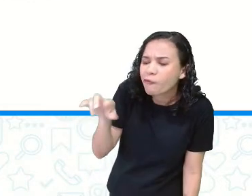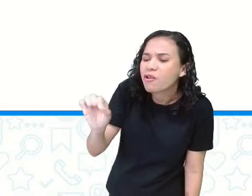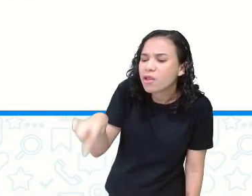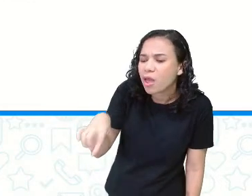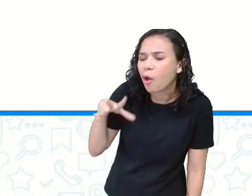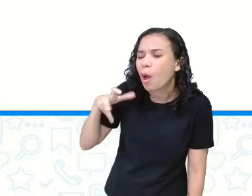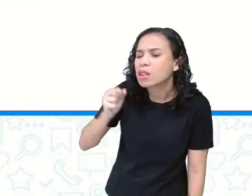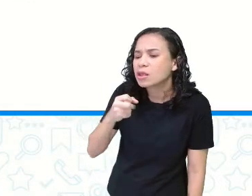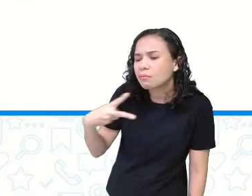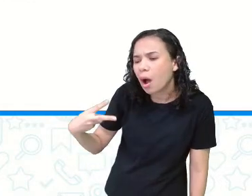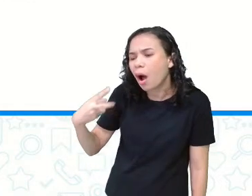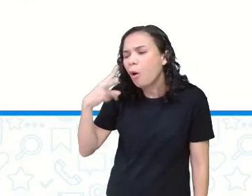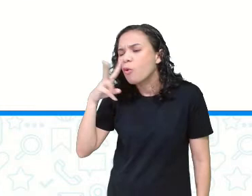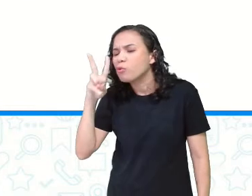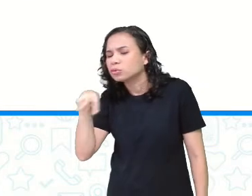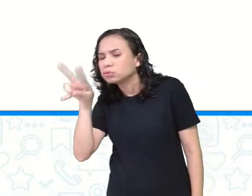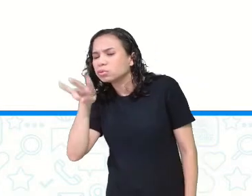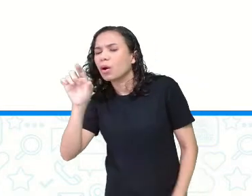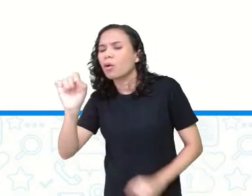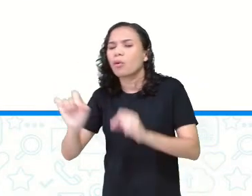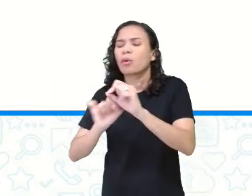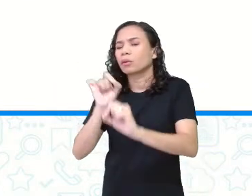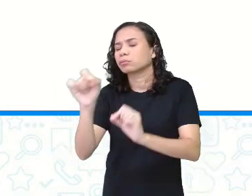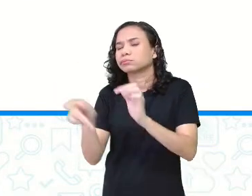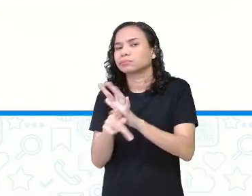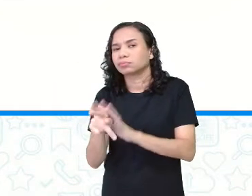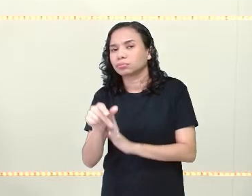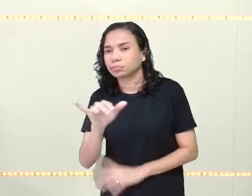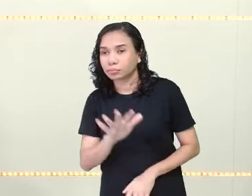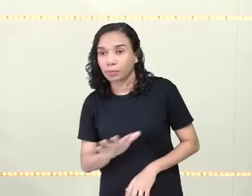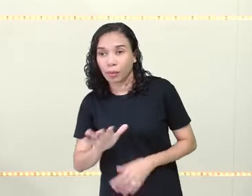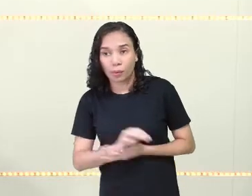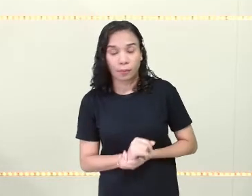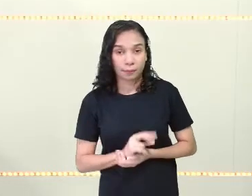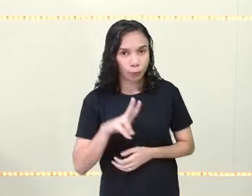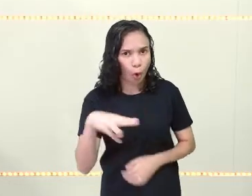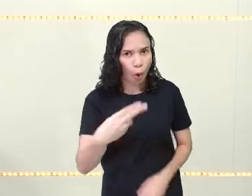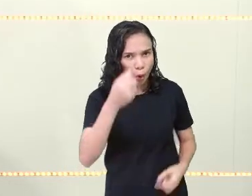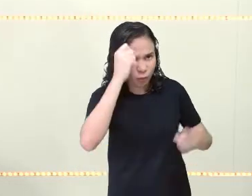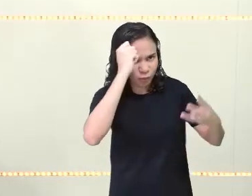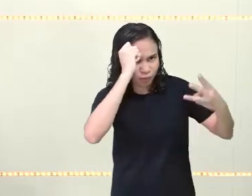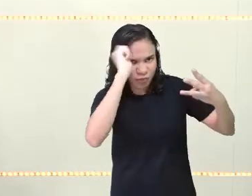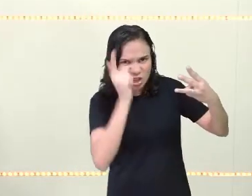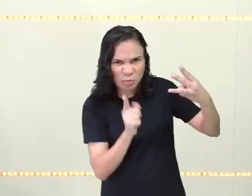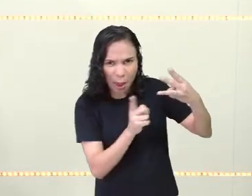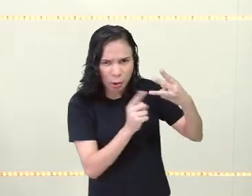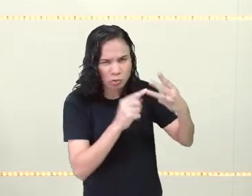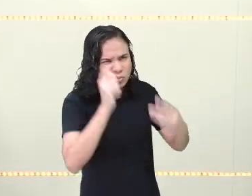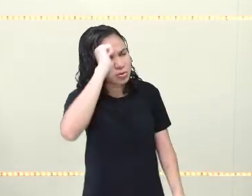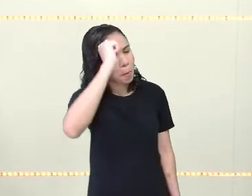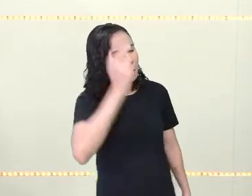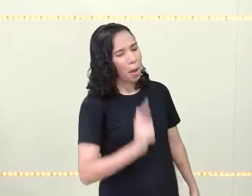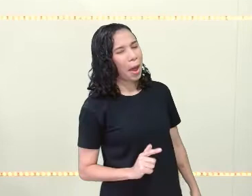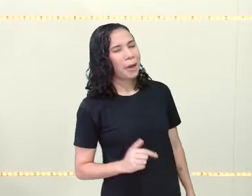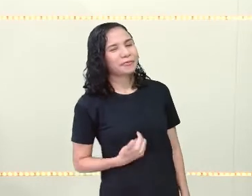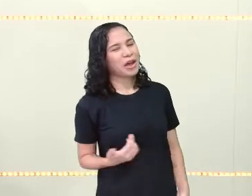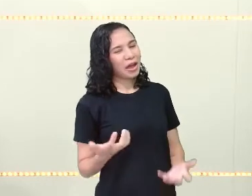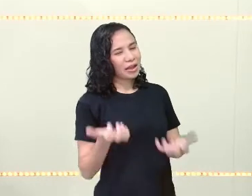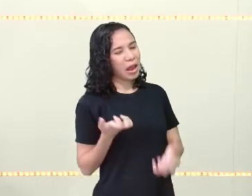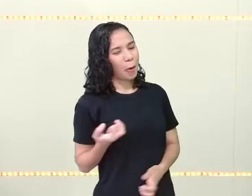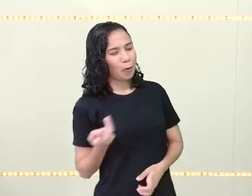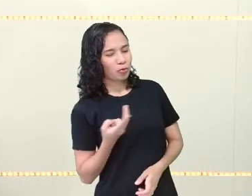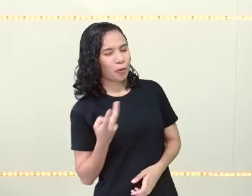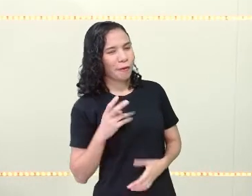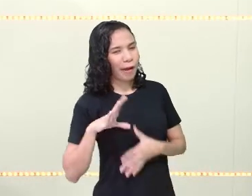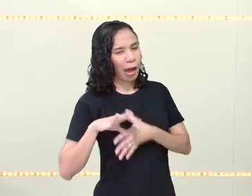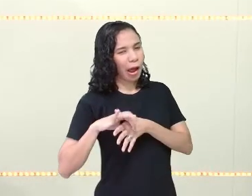o outro animal que estava refletido na imagem? Ou ele foi esperto esperto demais, não é? Queria ficar com os dois,